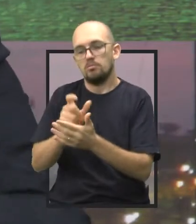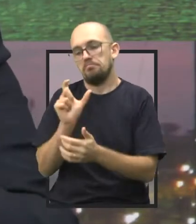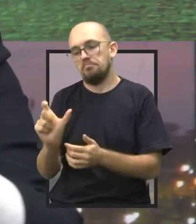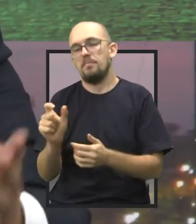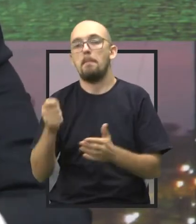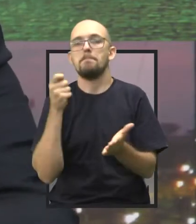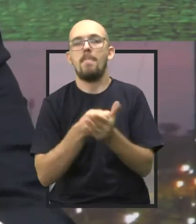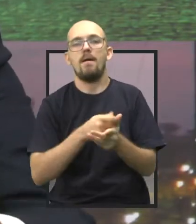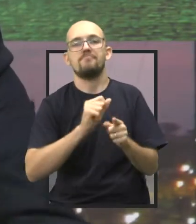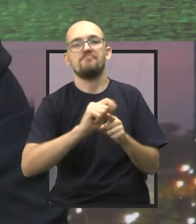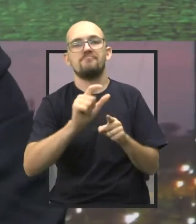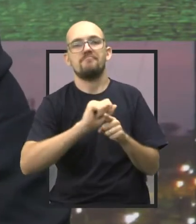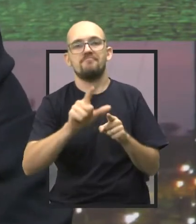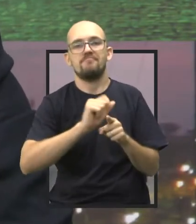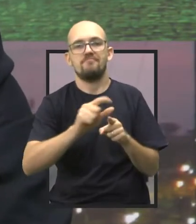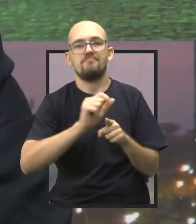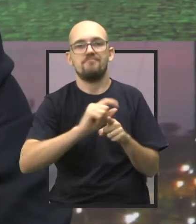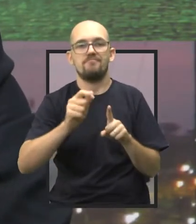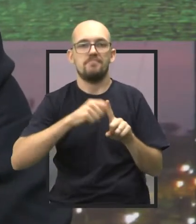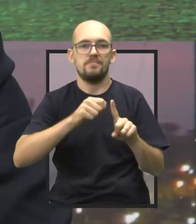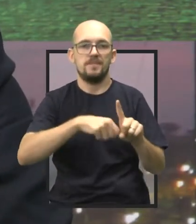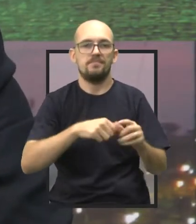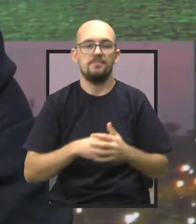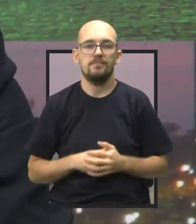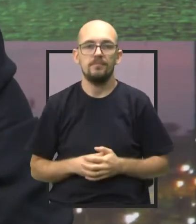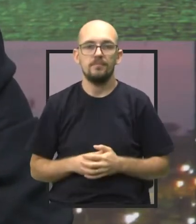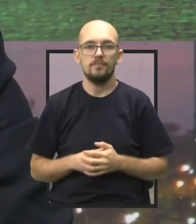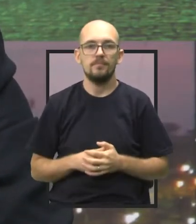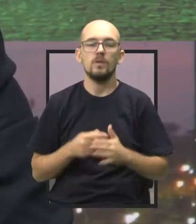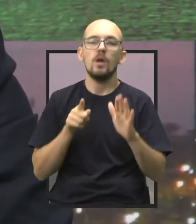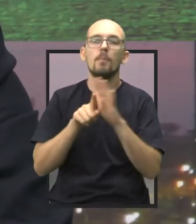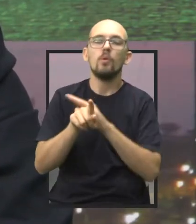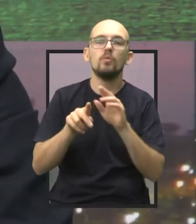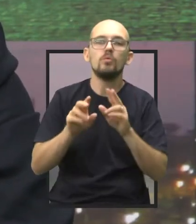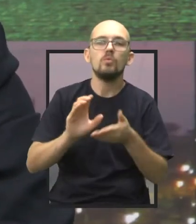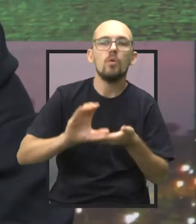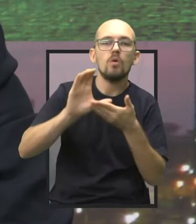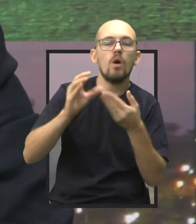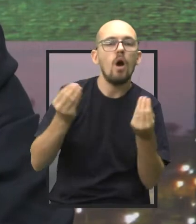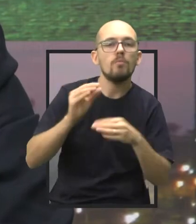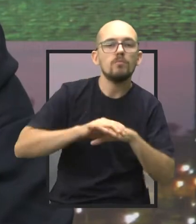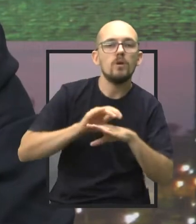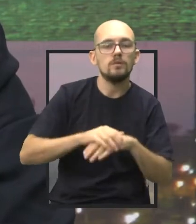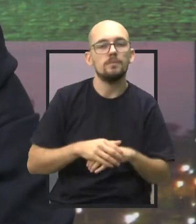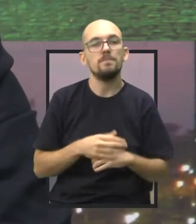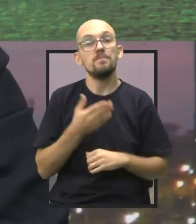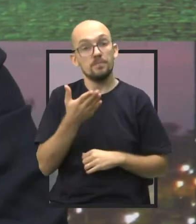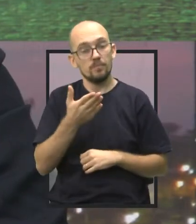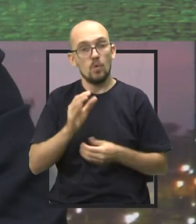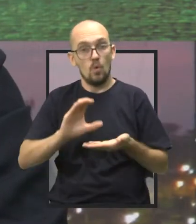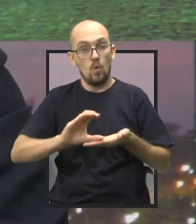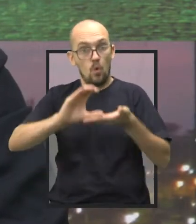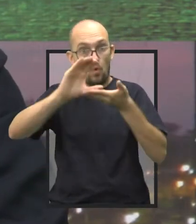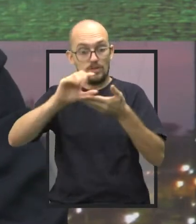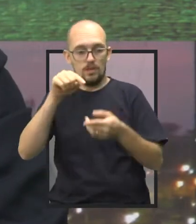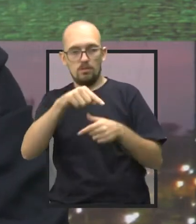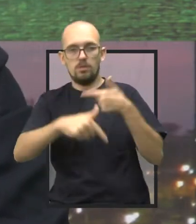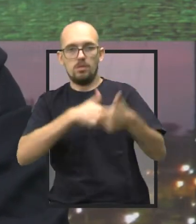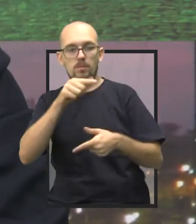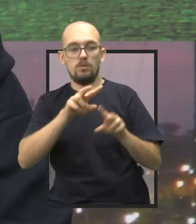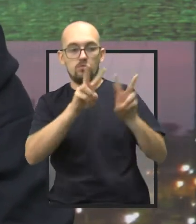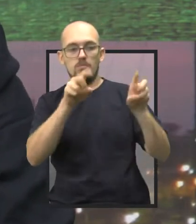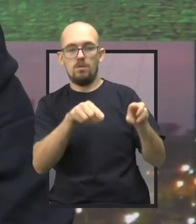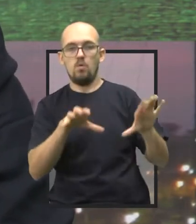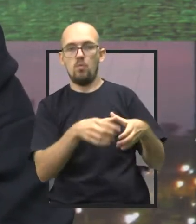aquela referida residência que ele escolheu. E onde entra o conselho? O Conselho Municipal de Habitação, ele entra na faixa 1. Apenas,